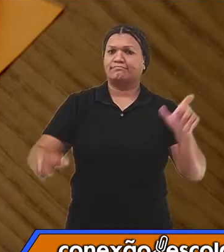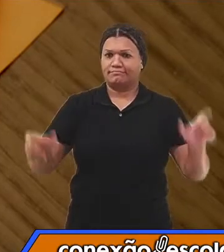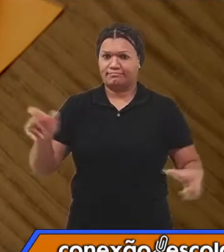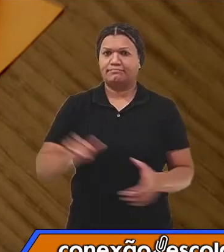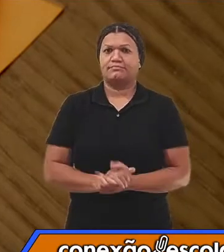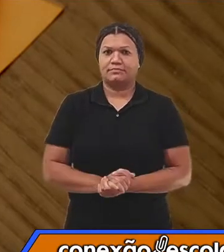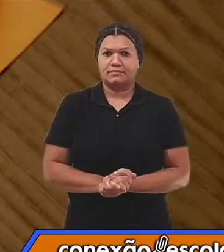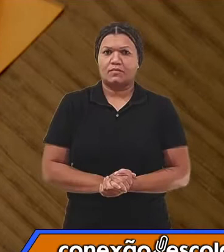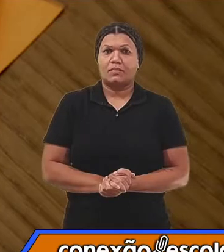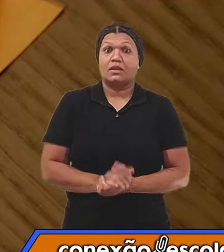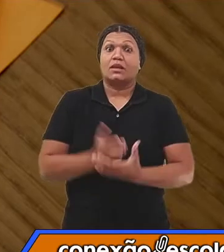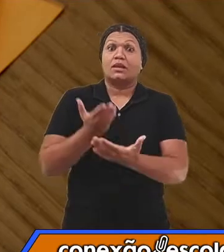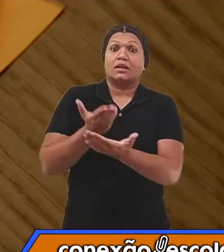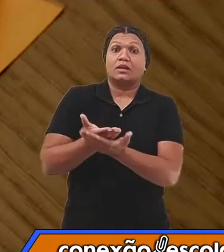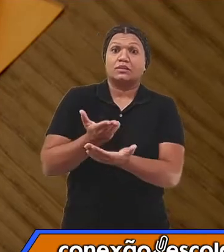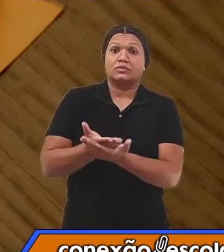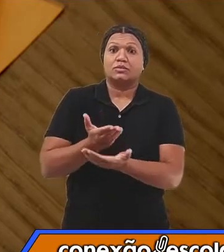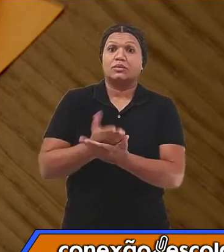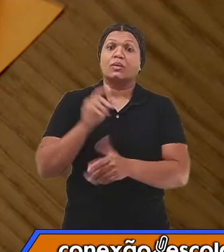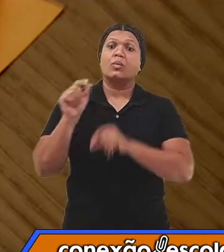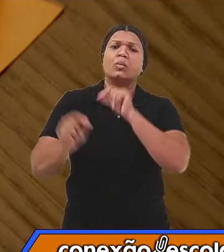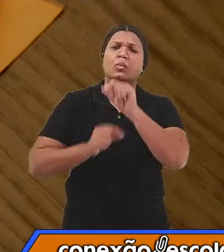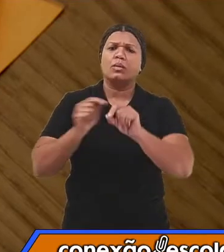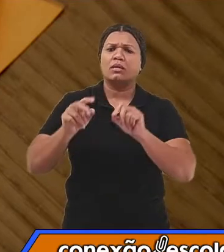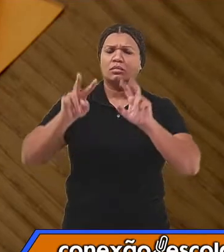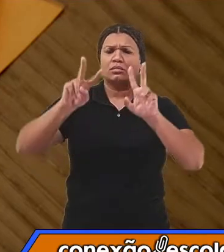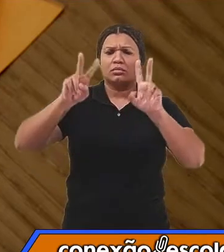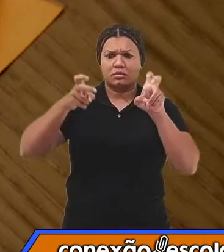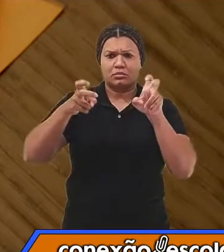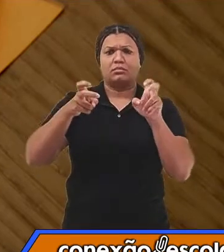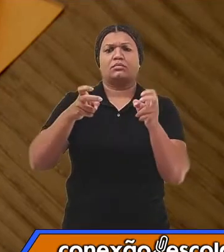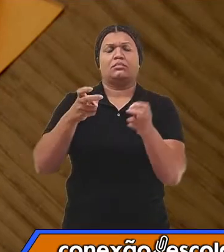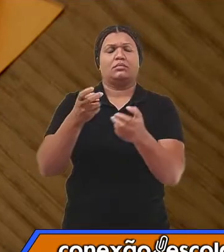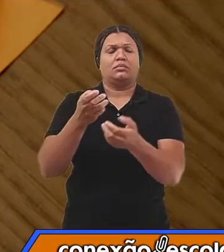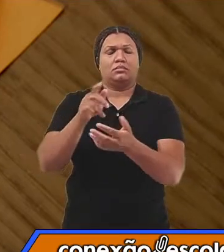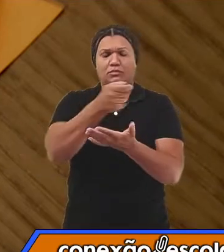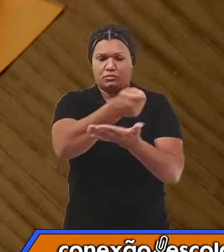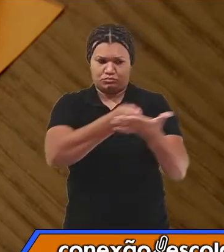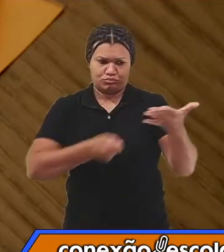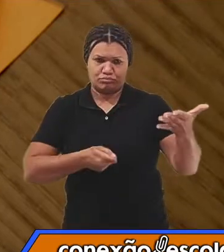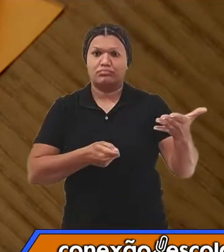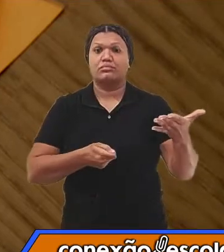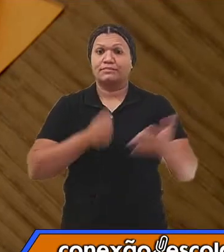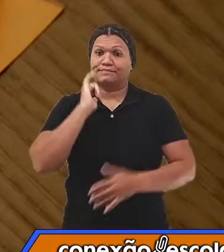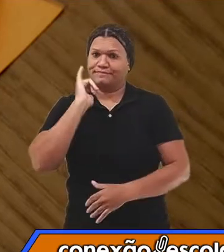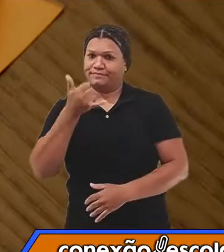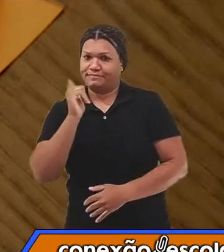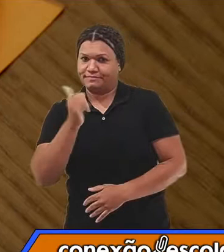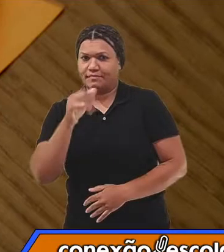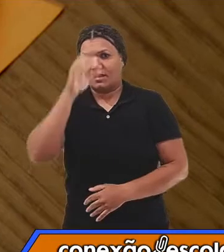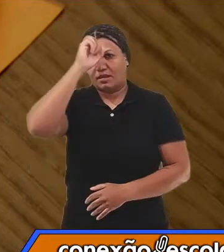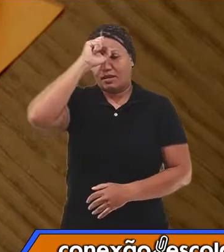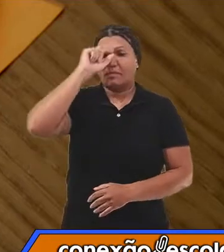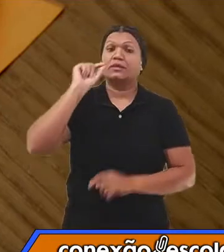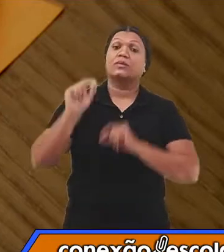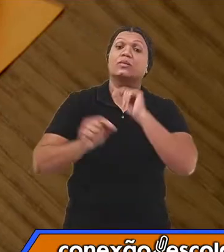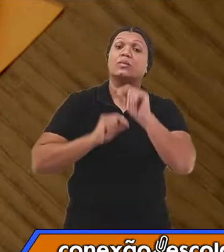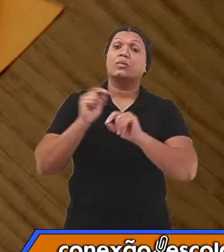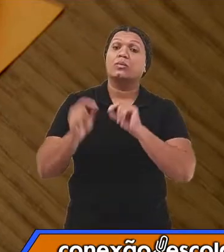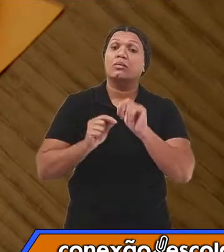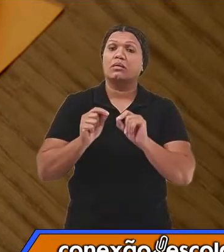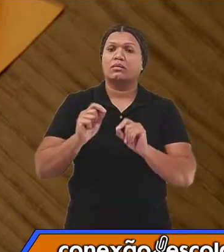Para estudar os elementos do texto narrativo, a gente vai aprender hoje o gênero